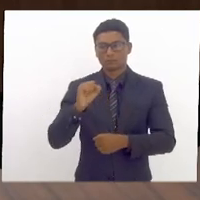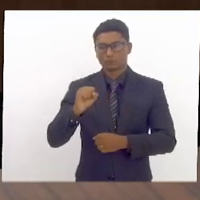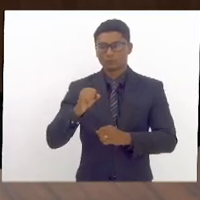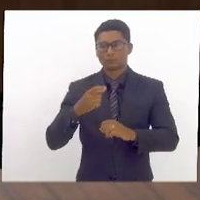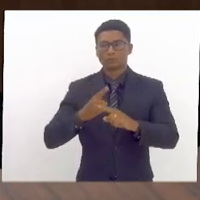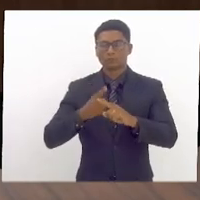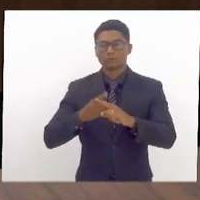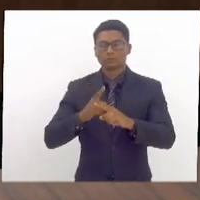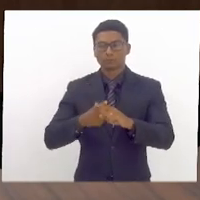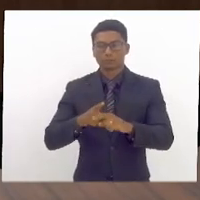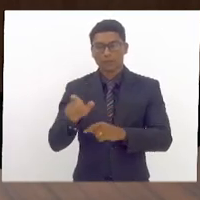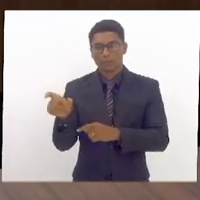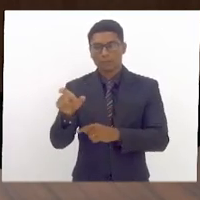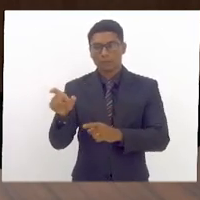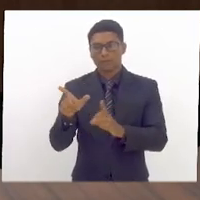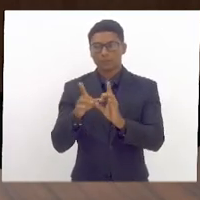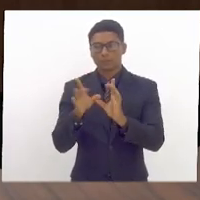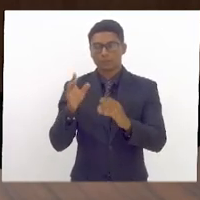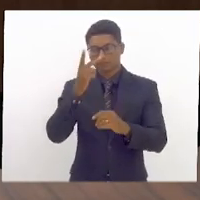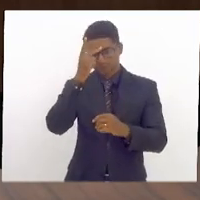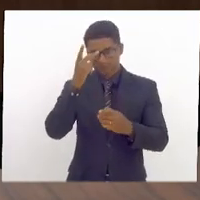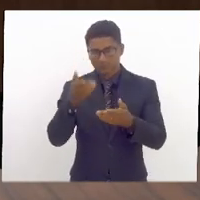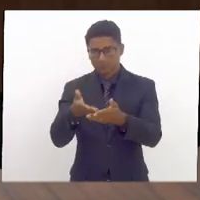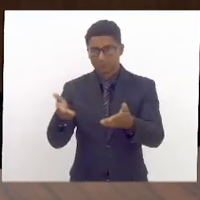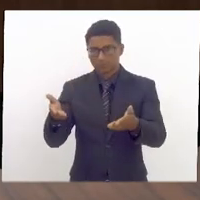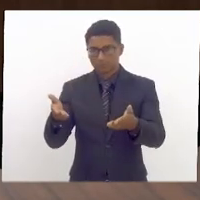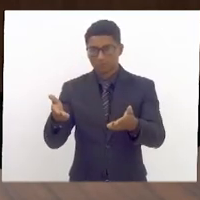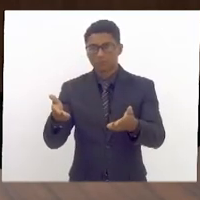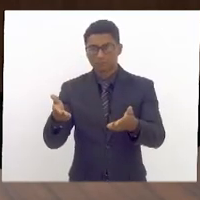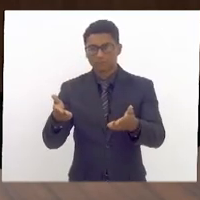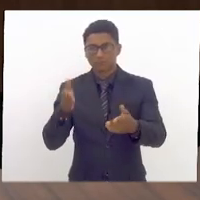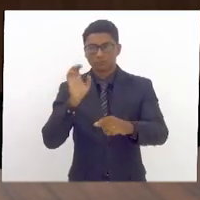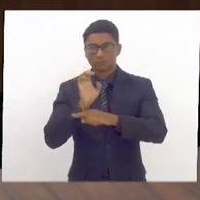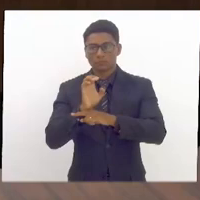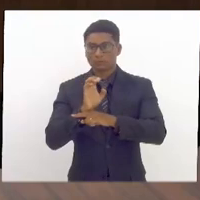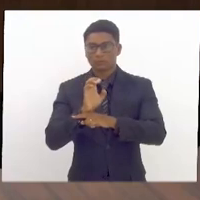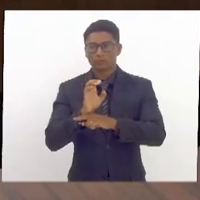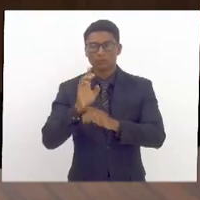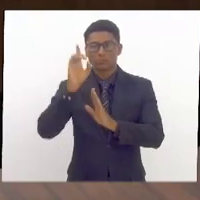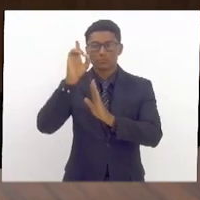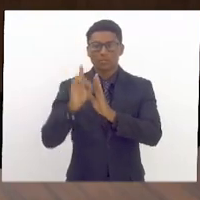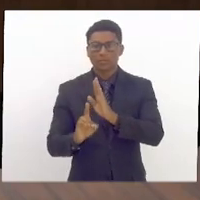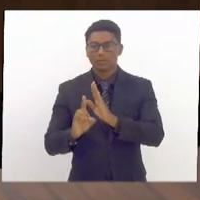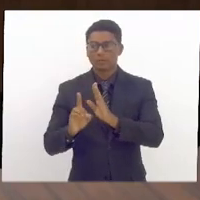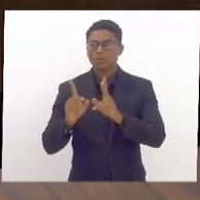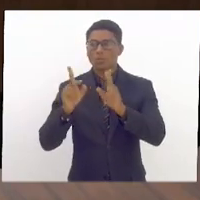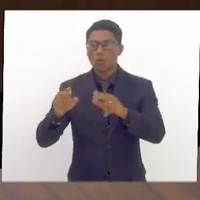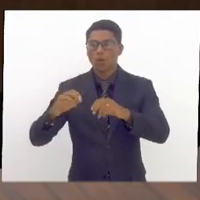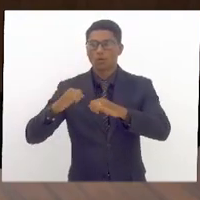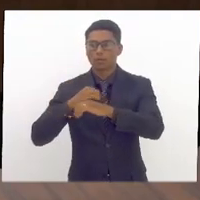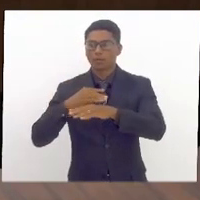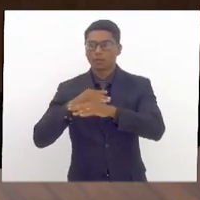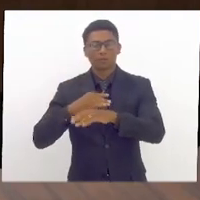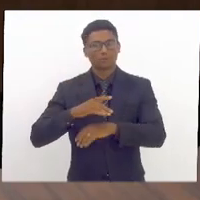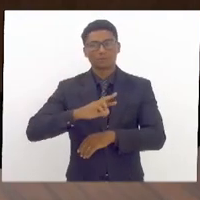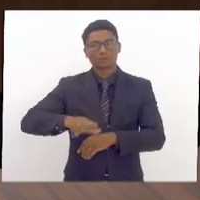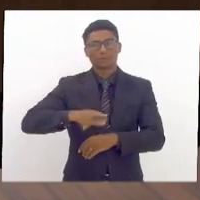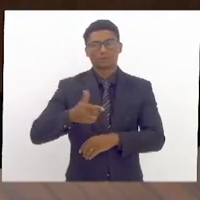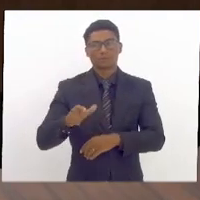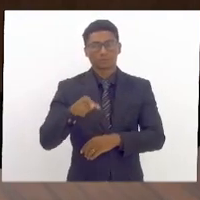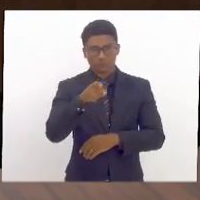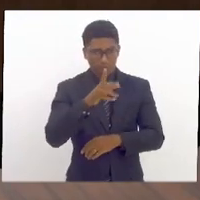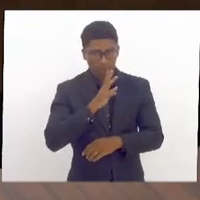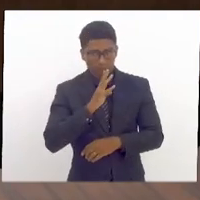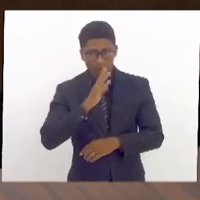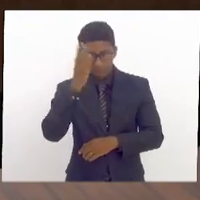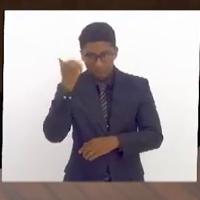livre estadual não tem os mesmos direitos do passe livre municipal. Então, é uma confusão danada. Vossa Excelência conhece a matéria, foi secretário de Assistência